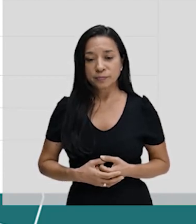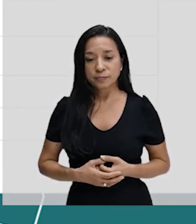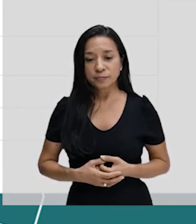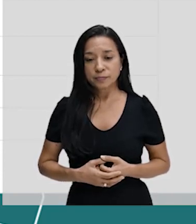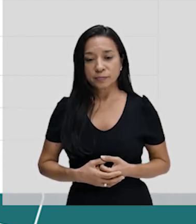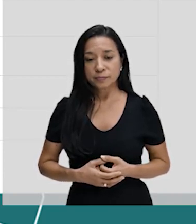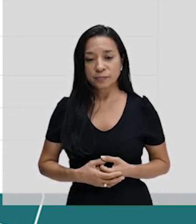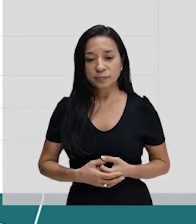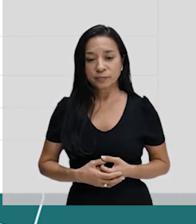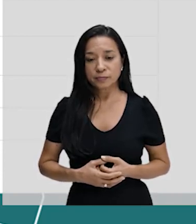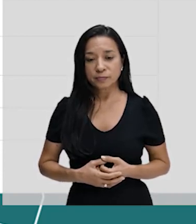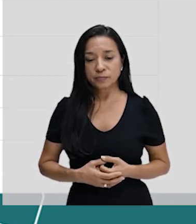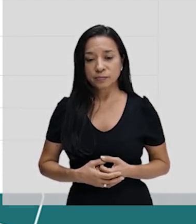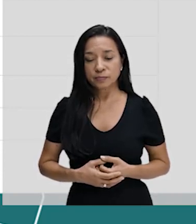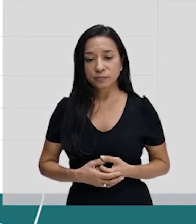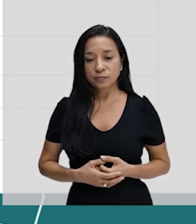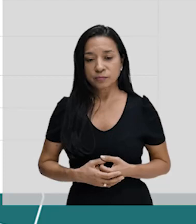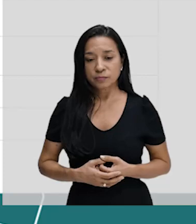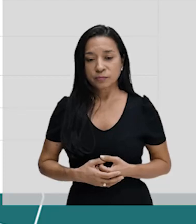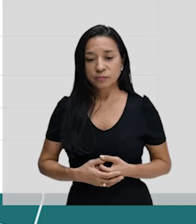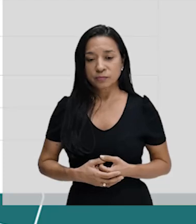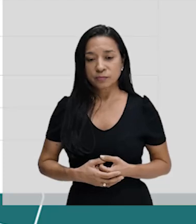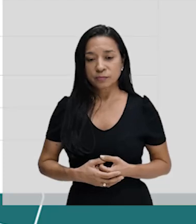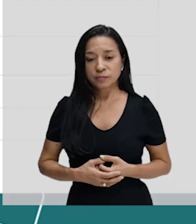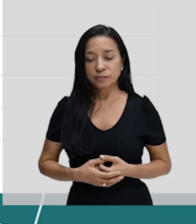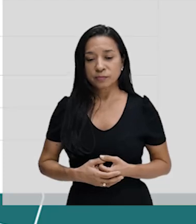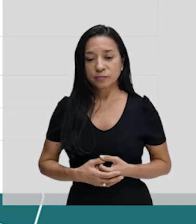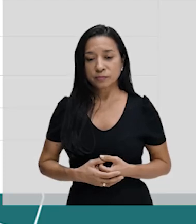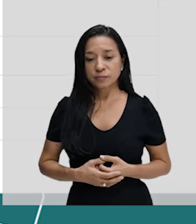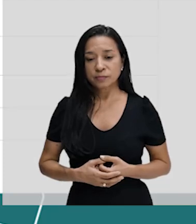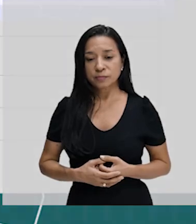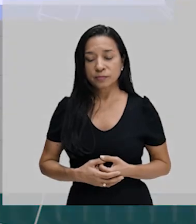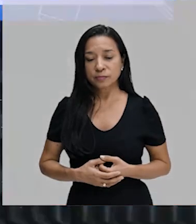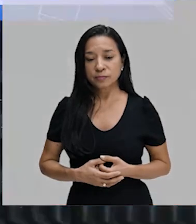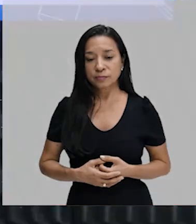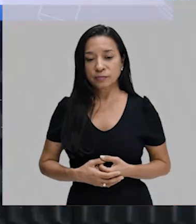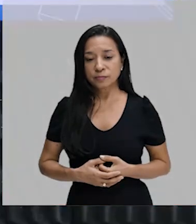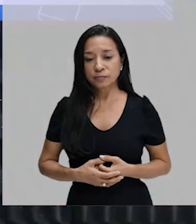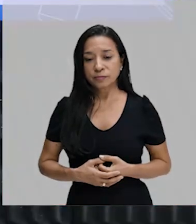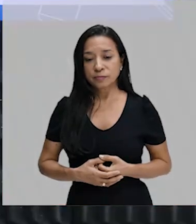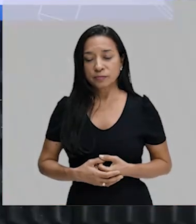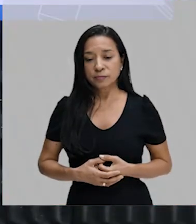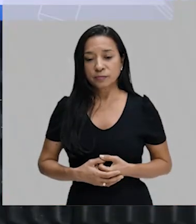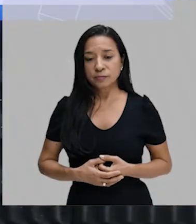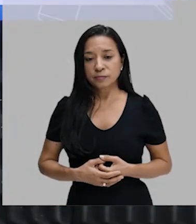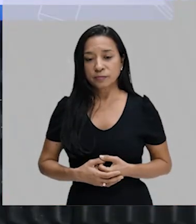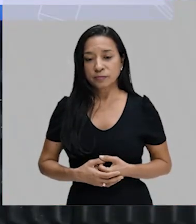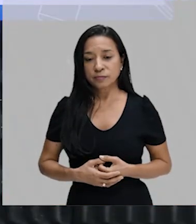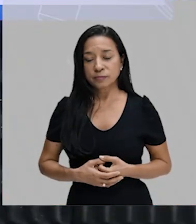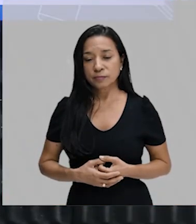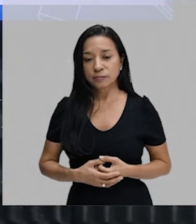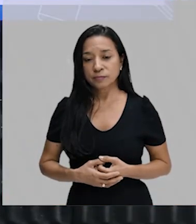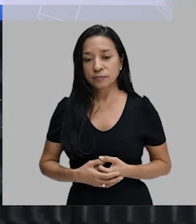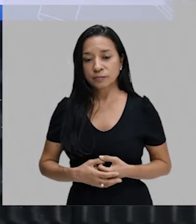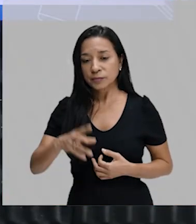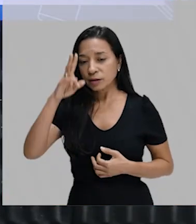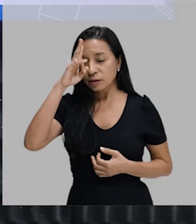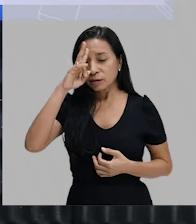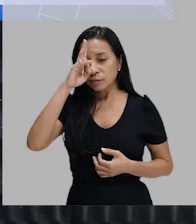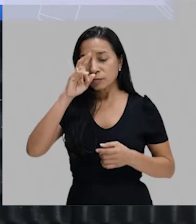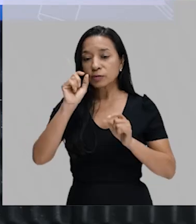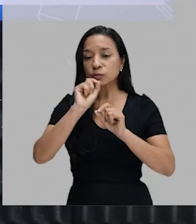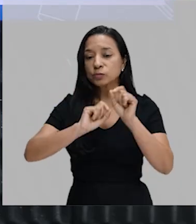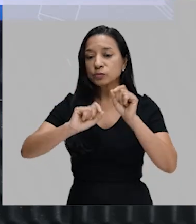vosotros seáis, que ustedes sean e que ellos sean, tá?